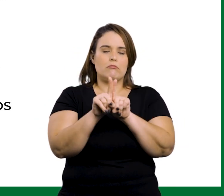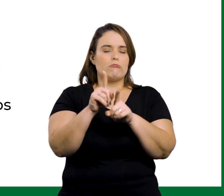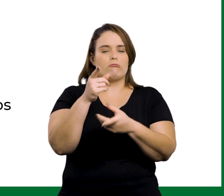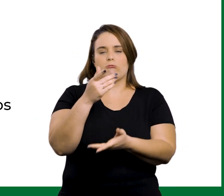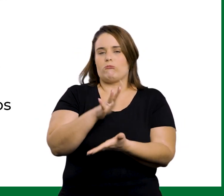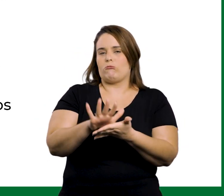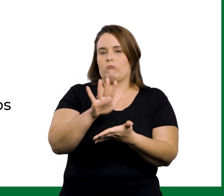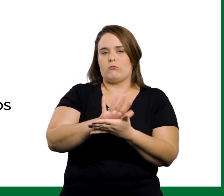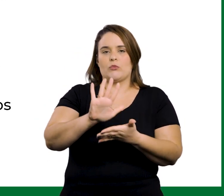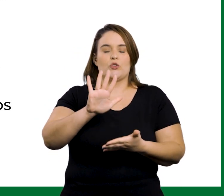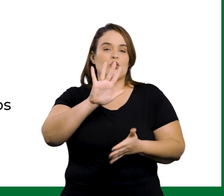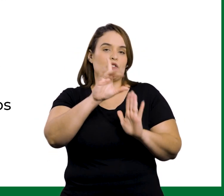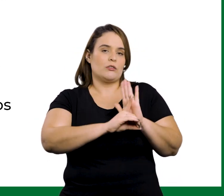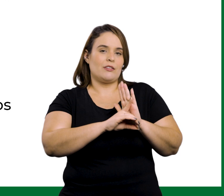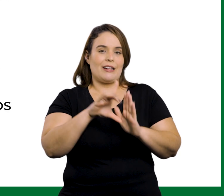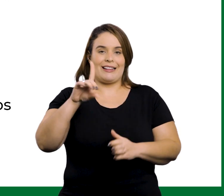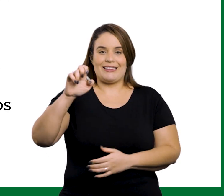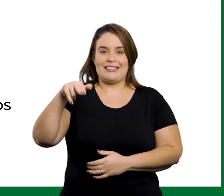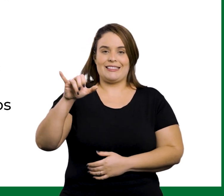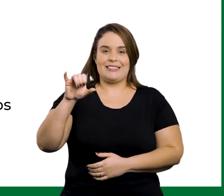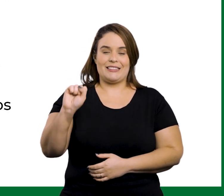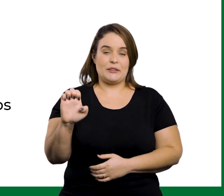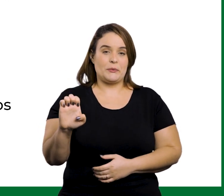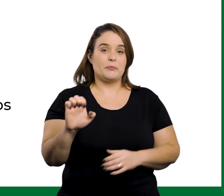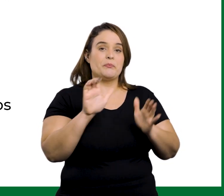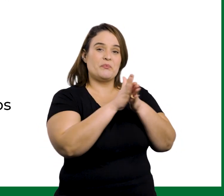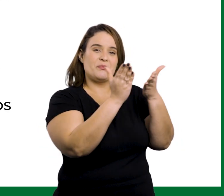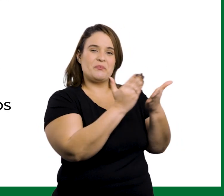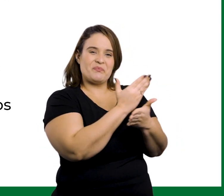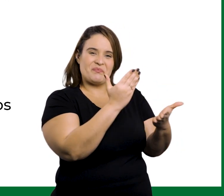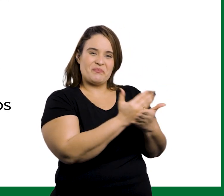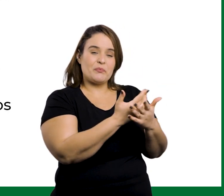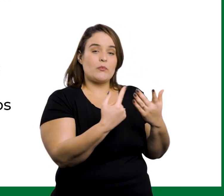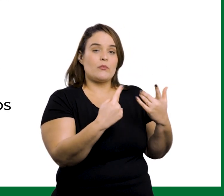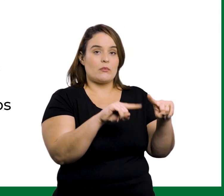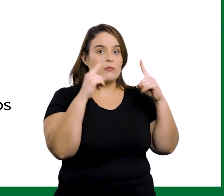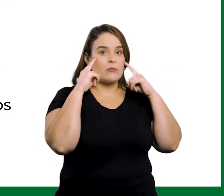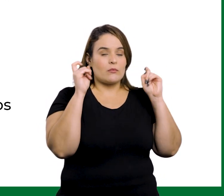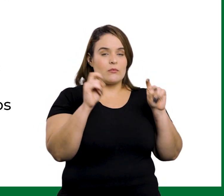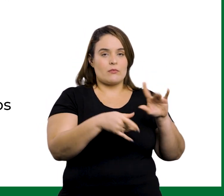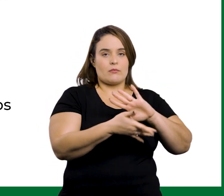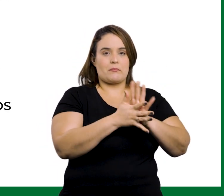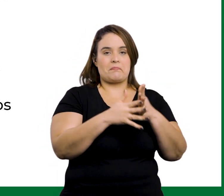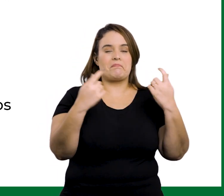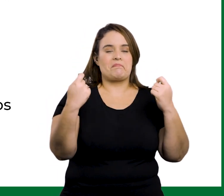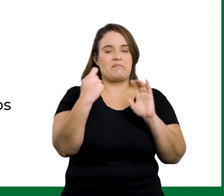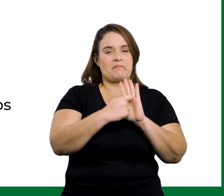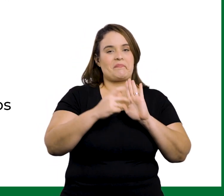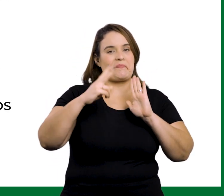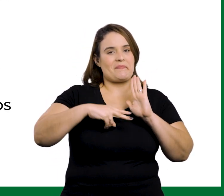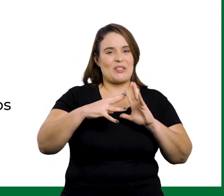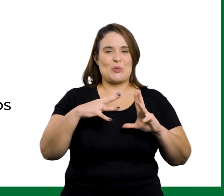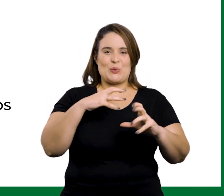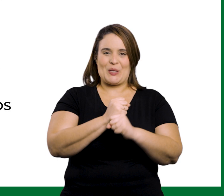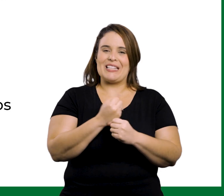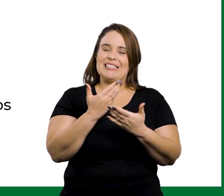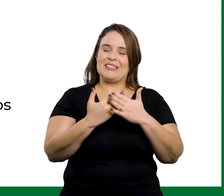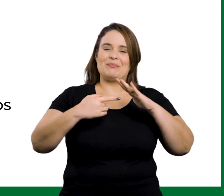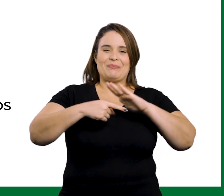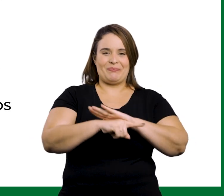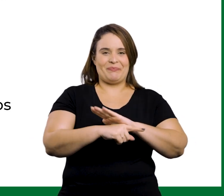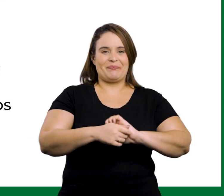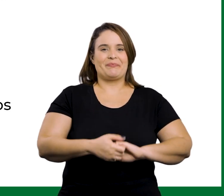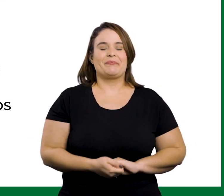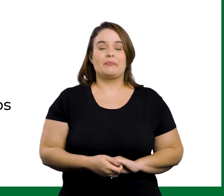de Direitos, de Denise Botelho, do livro Educação contra a Barbárie. Vale a leitura do texto na íntegra para se